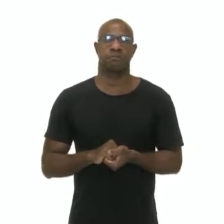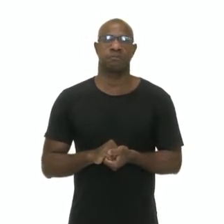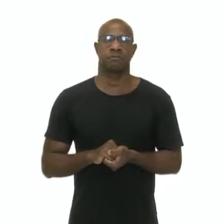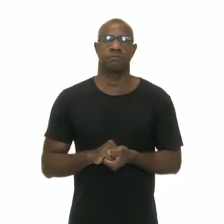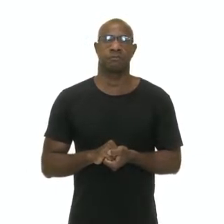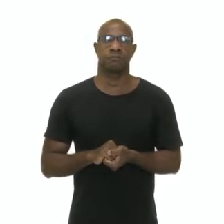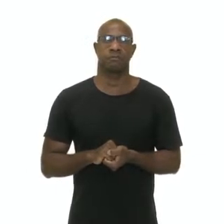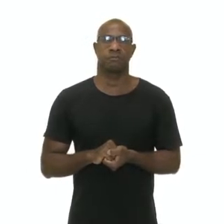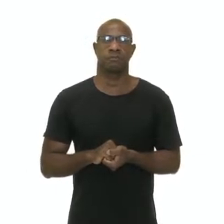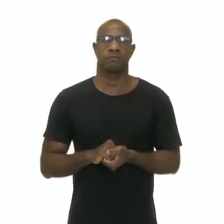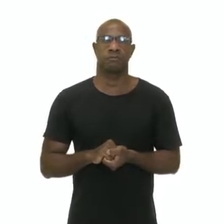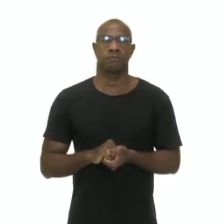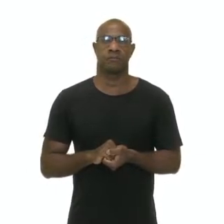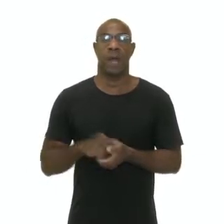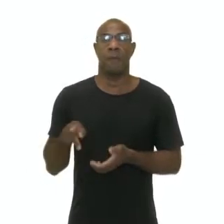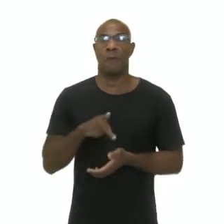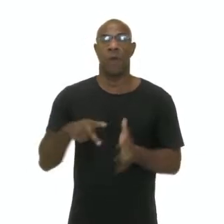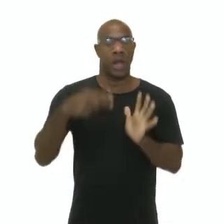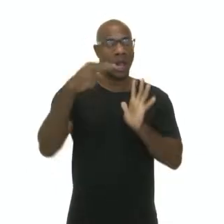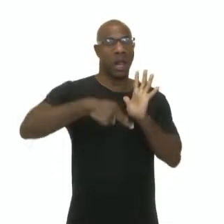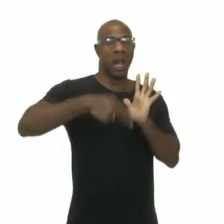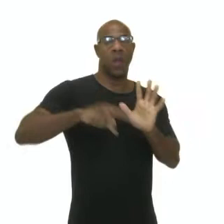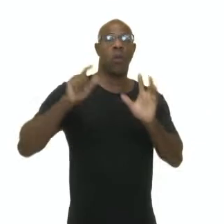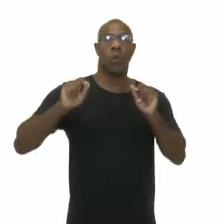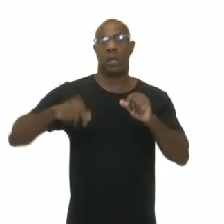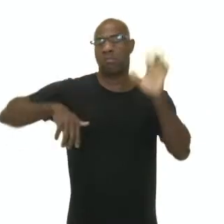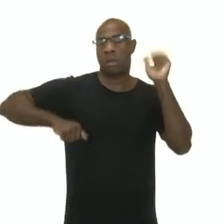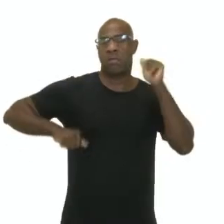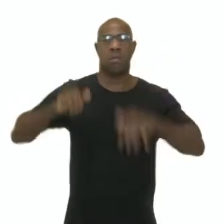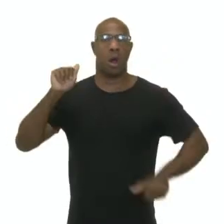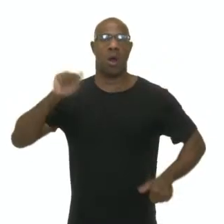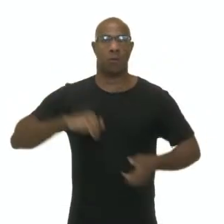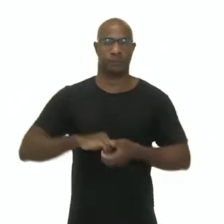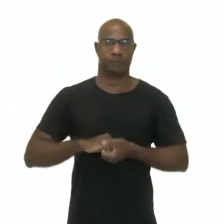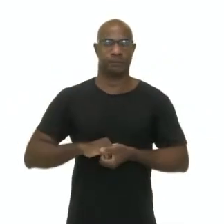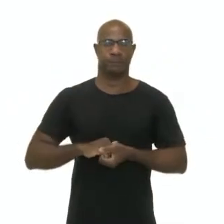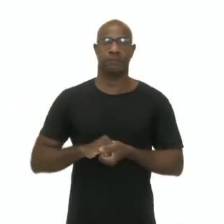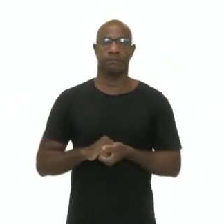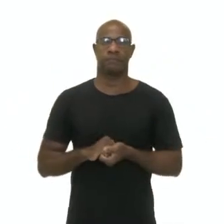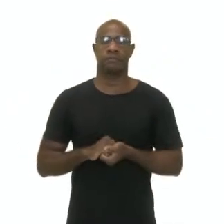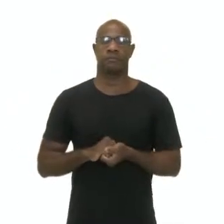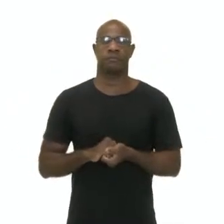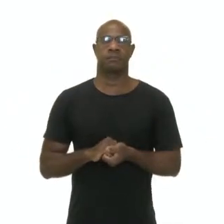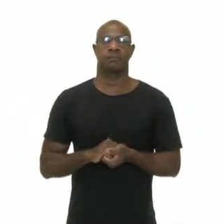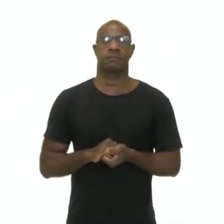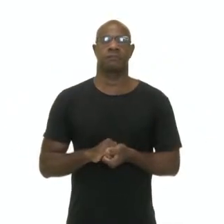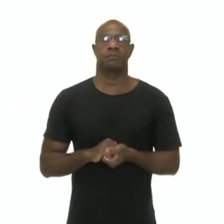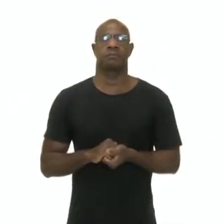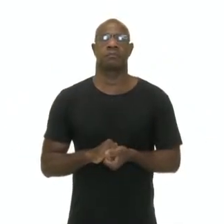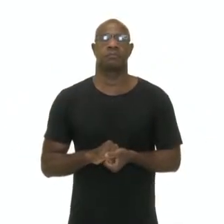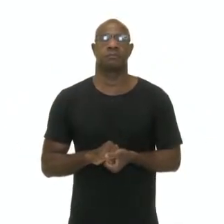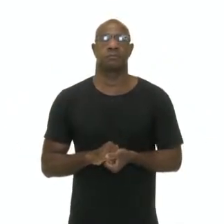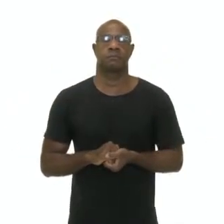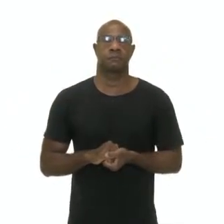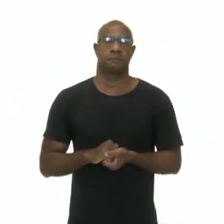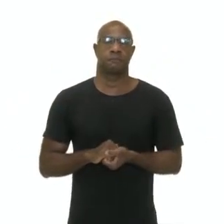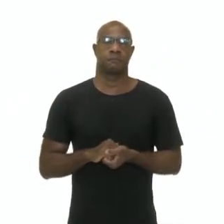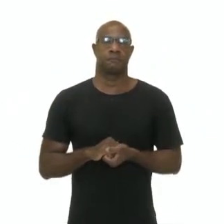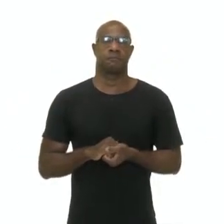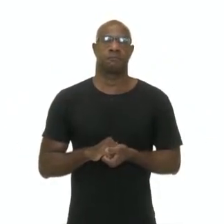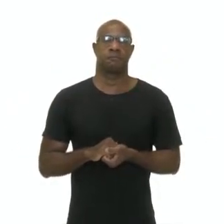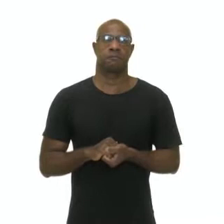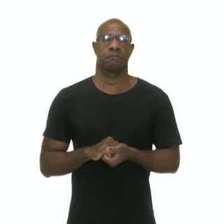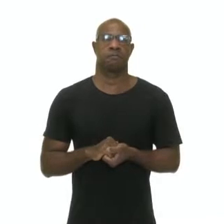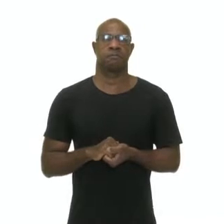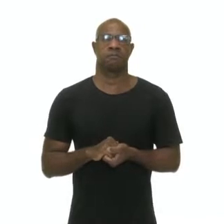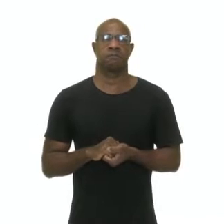a resposta de Libertad a la última pergunta hecha por Susanita, sua expressão facial demuestra